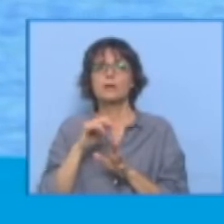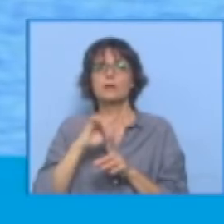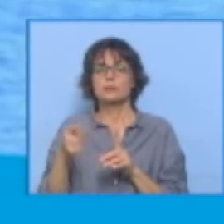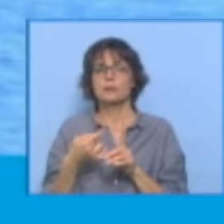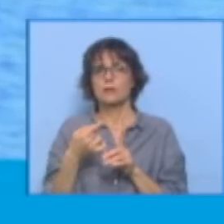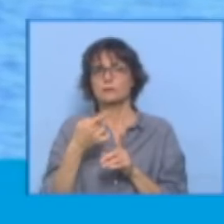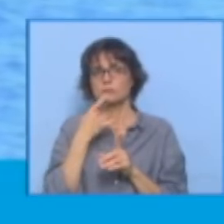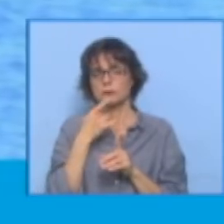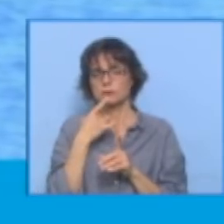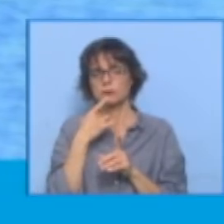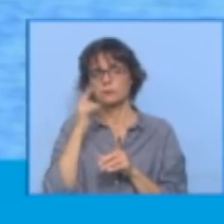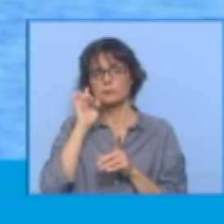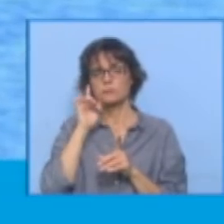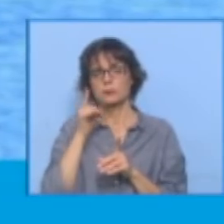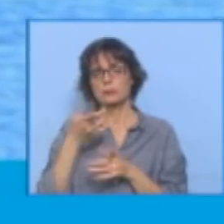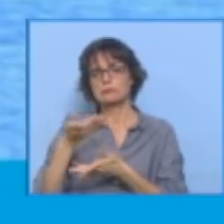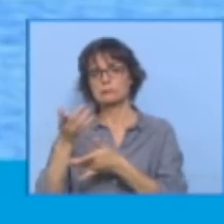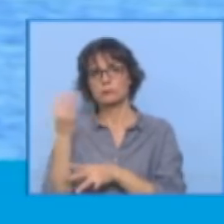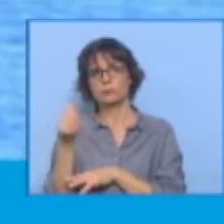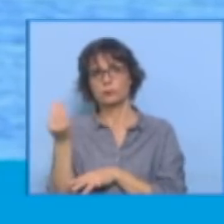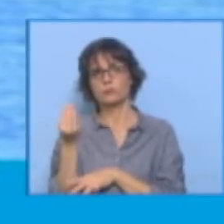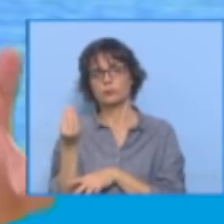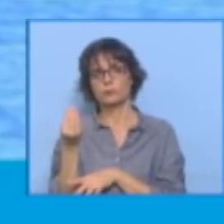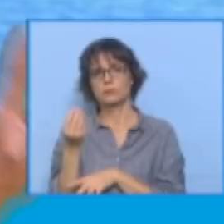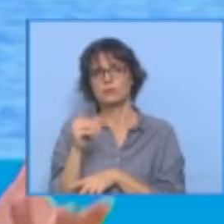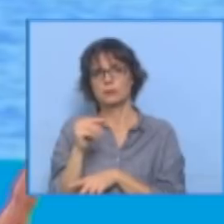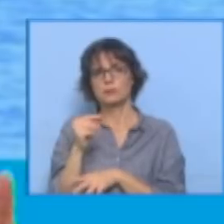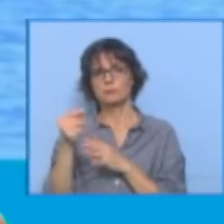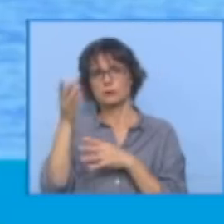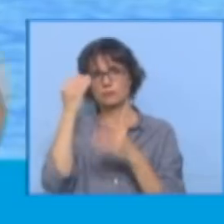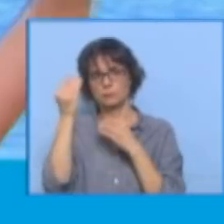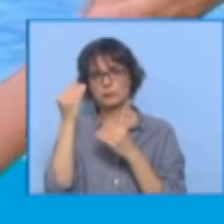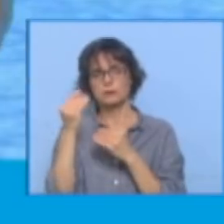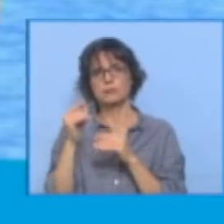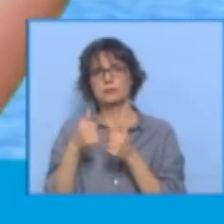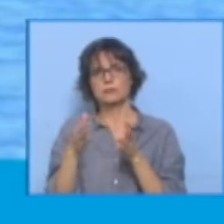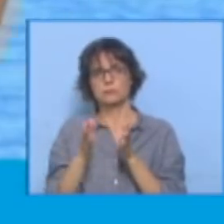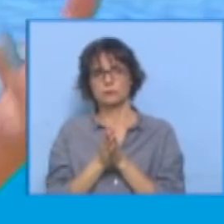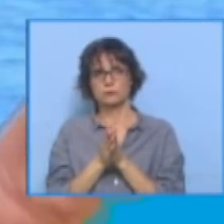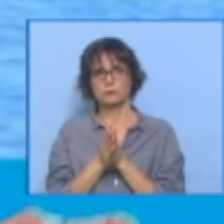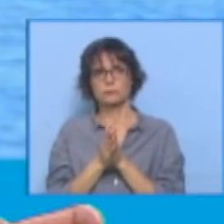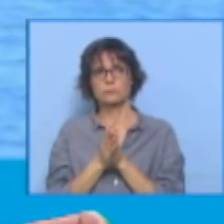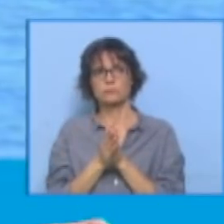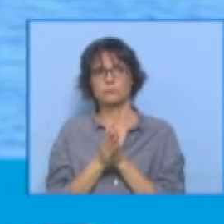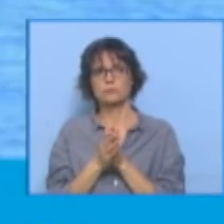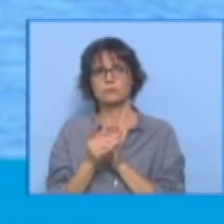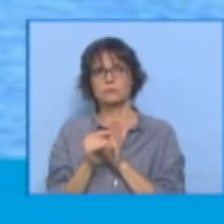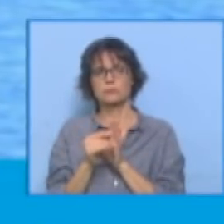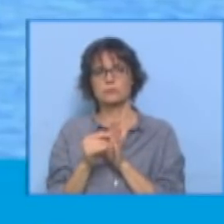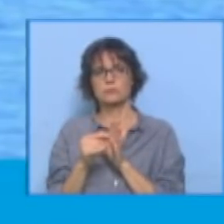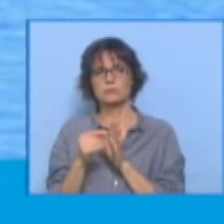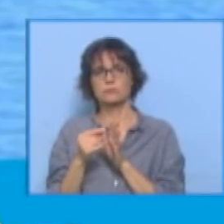sobre os jovens. E então também tinham que aprender também com eles tudo e por isso também utilizar tantos estilos diferentes,